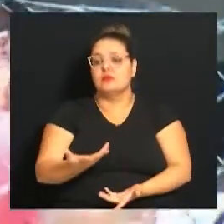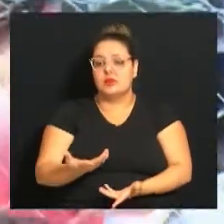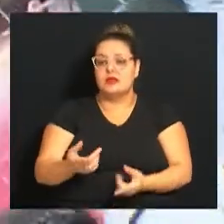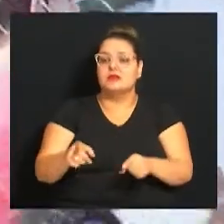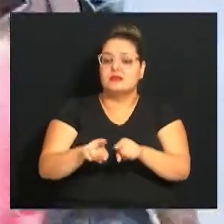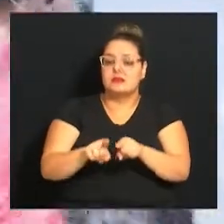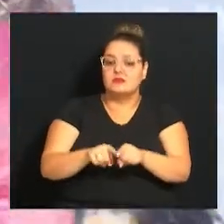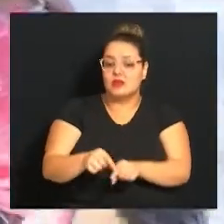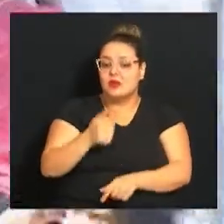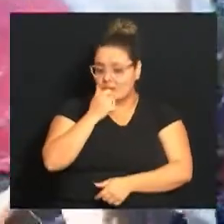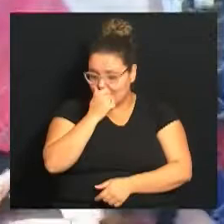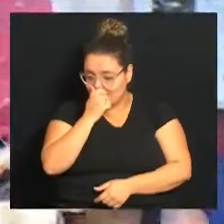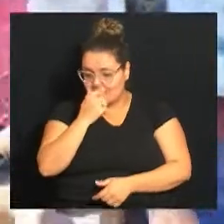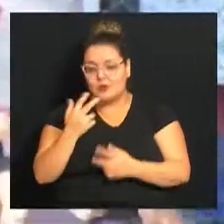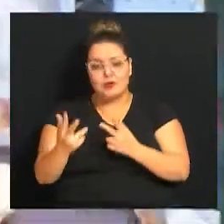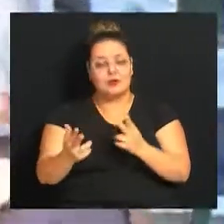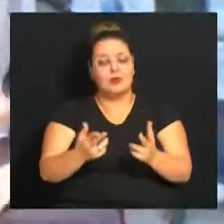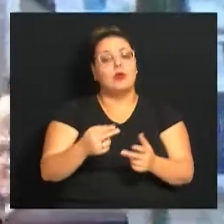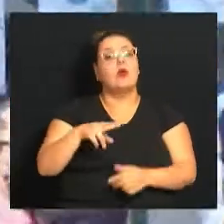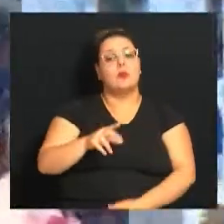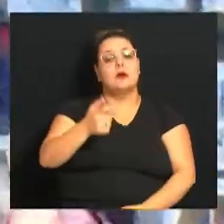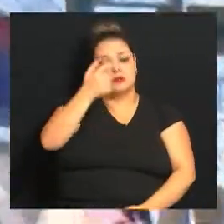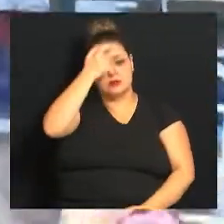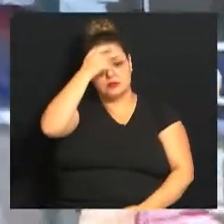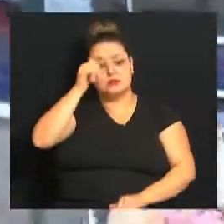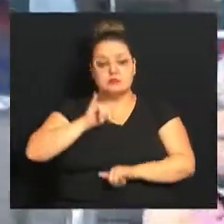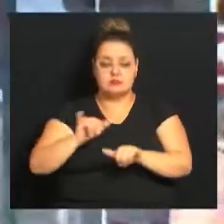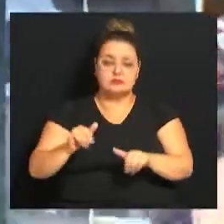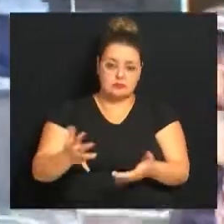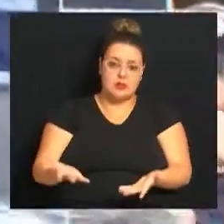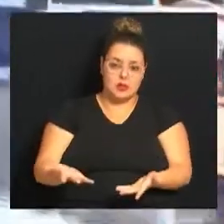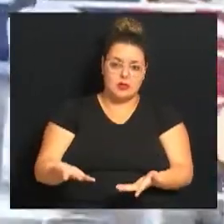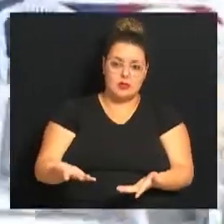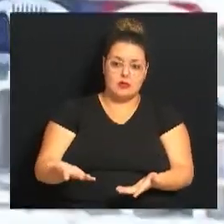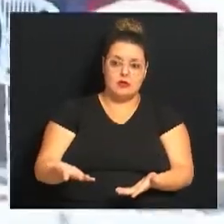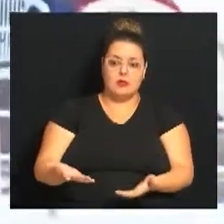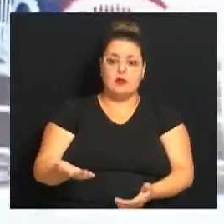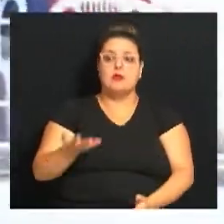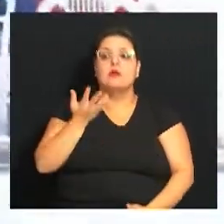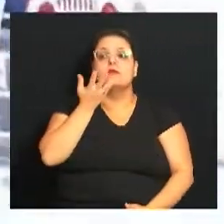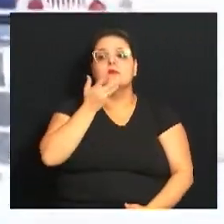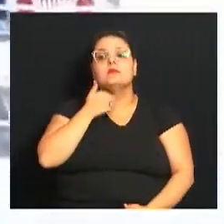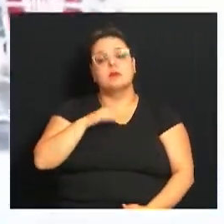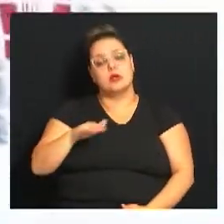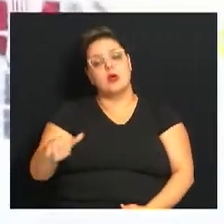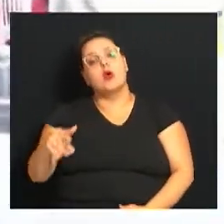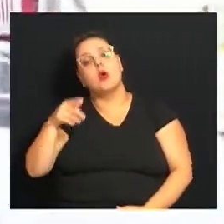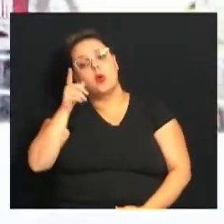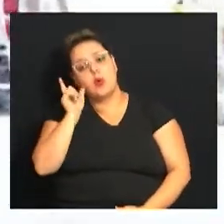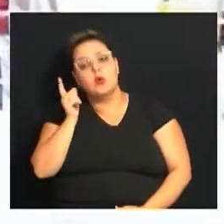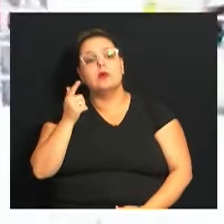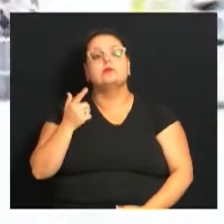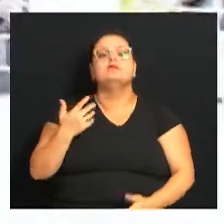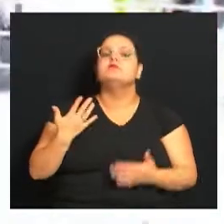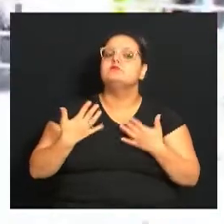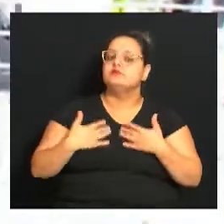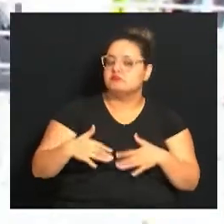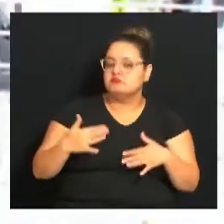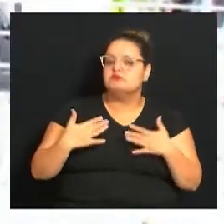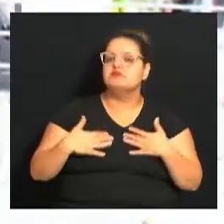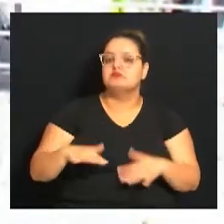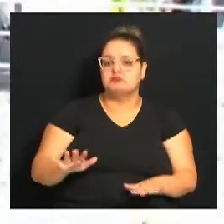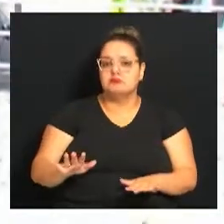aqui em Campinas? Não, a vacinação contra a influenza para criança começou ontem, né? A procura tem sido tranquila, mas a gente